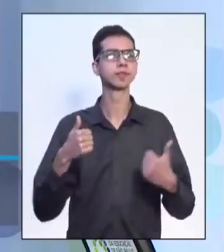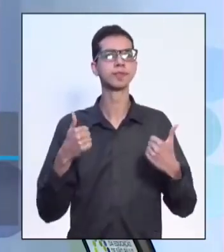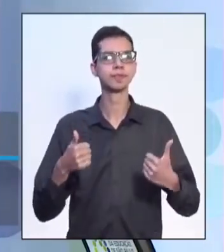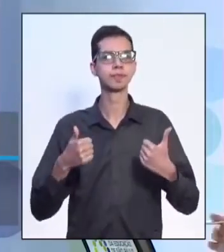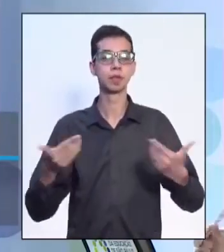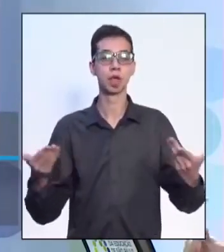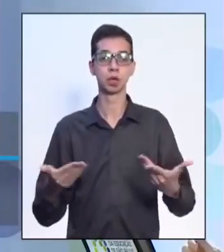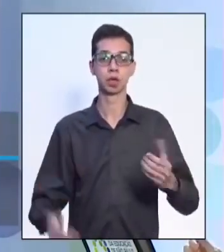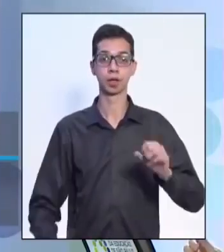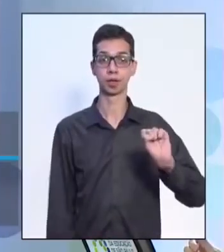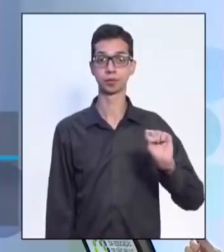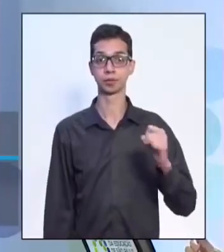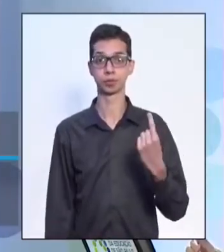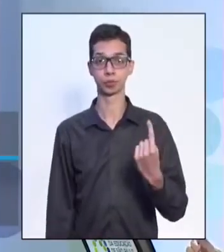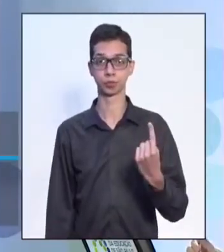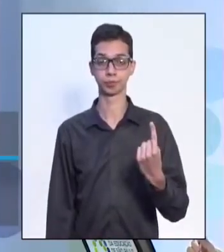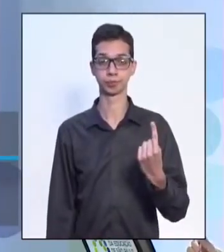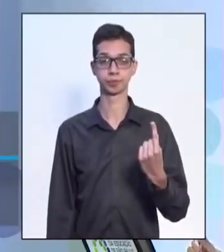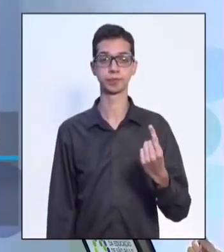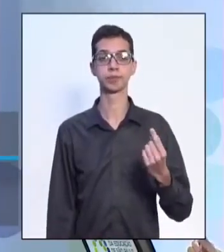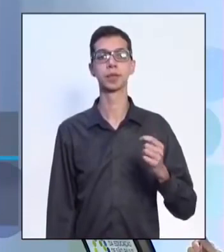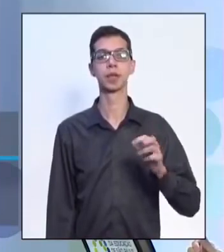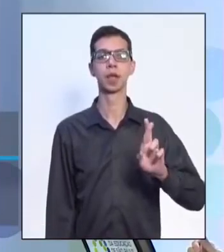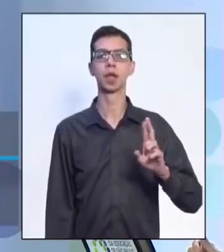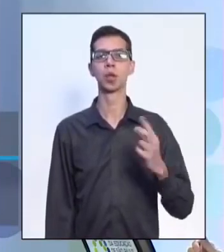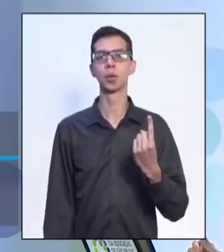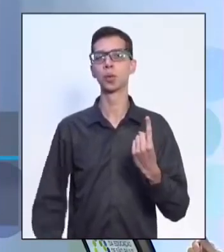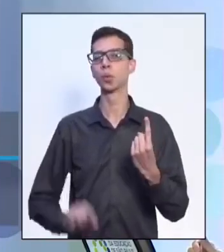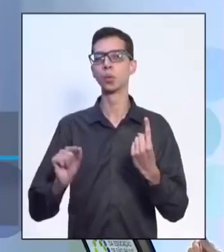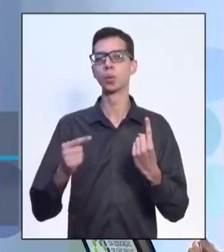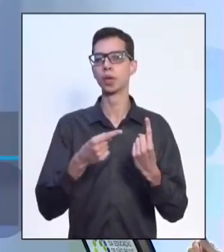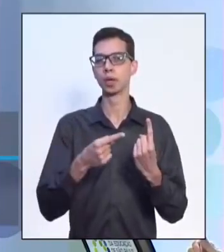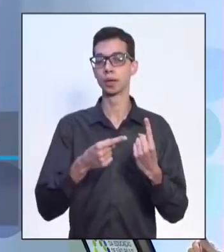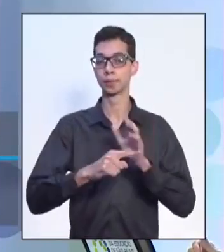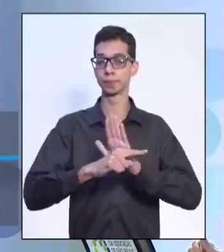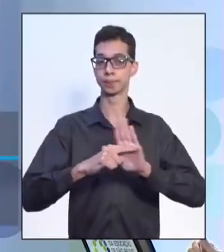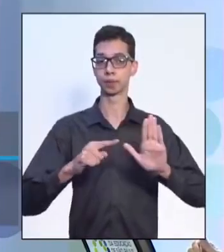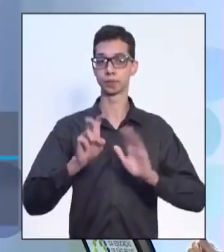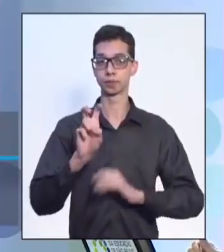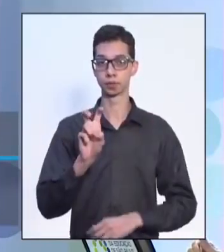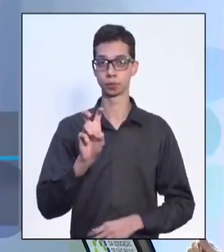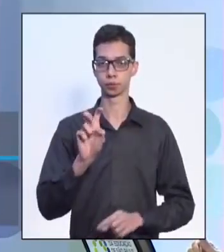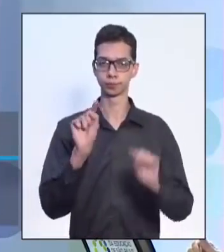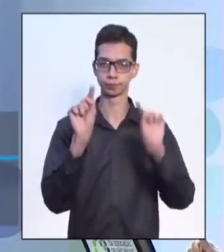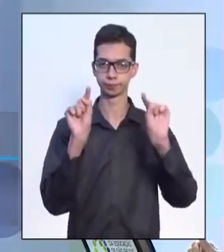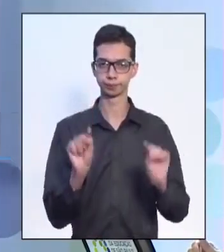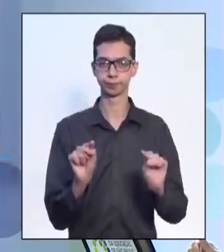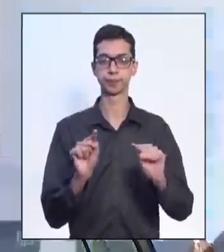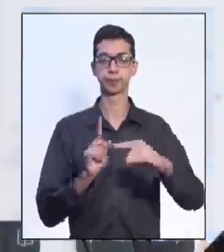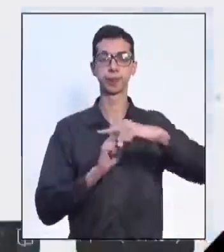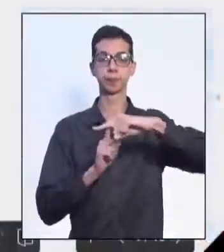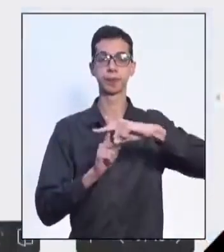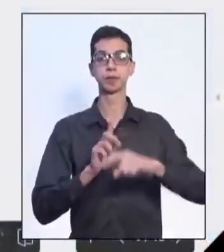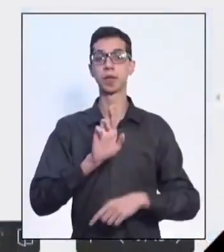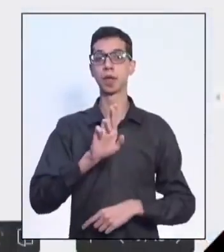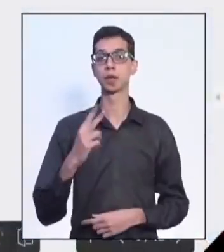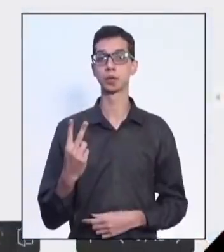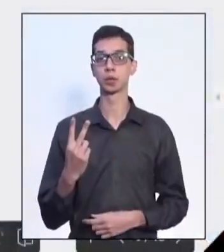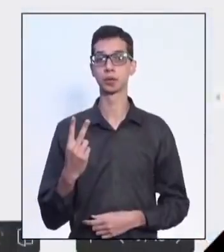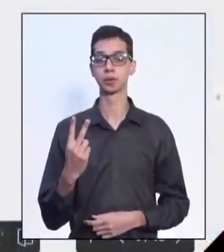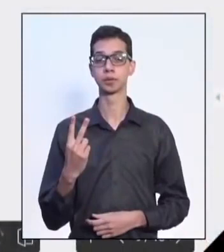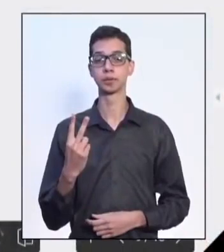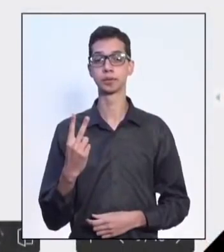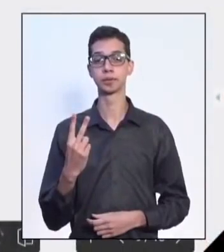no S1. R1 é menos 5, mais R2,